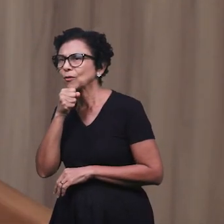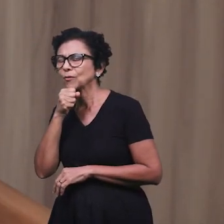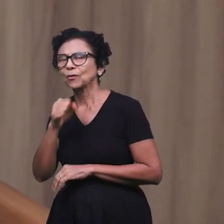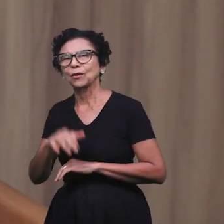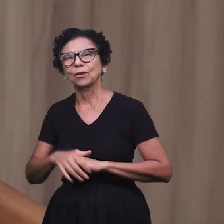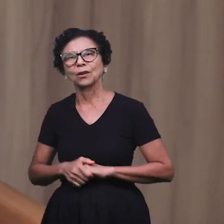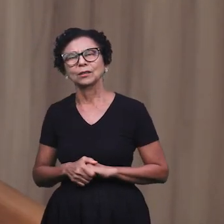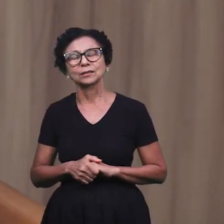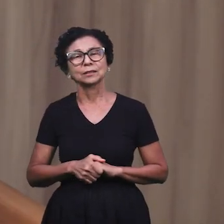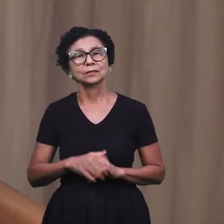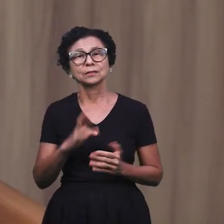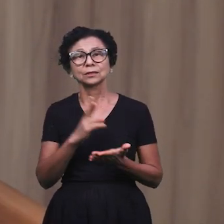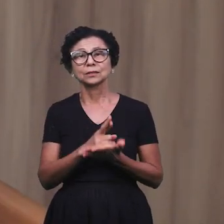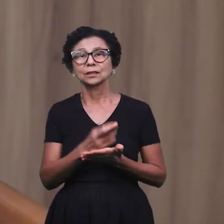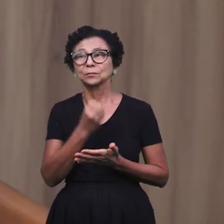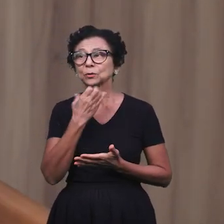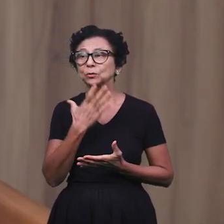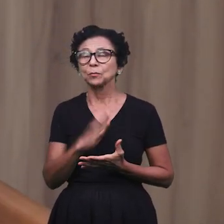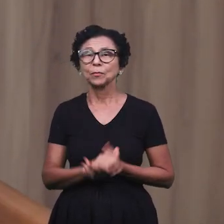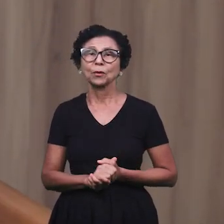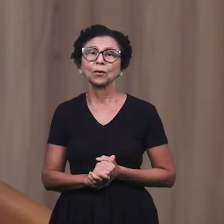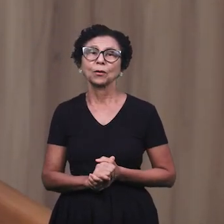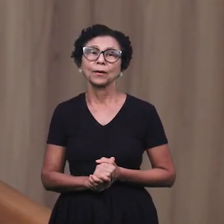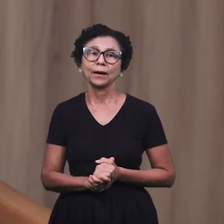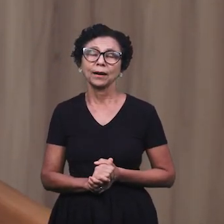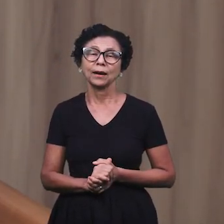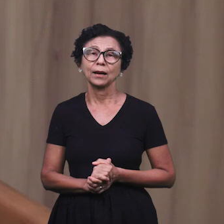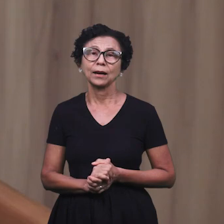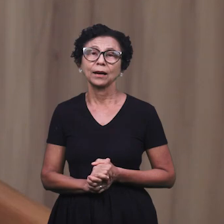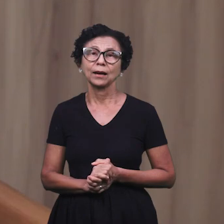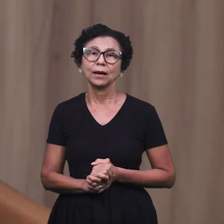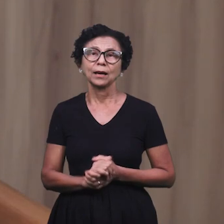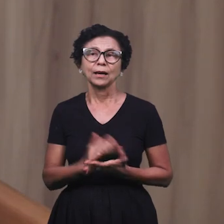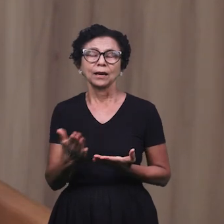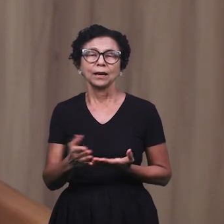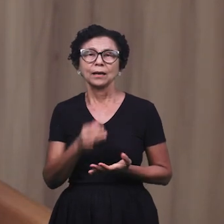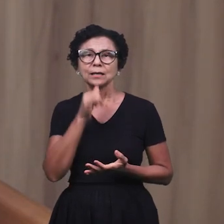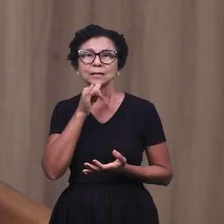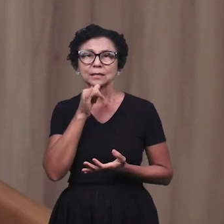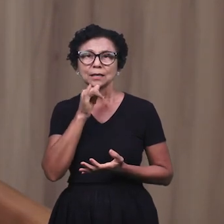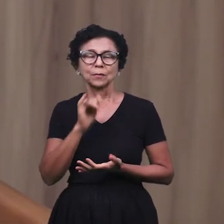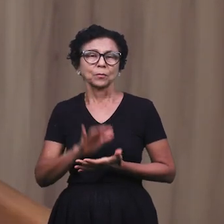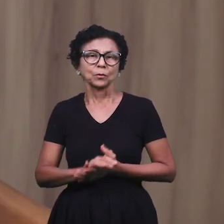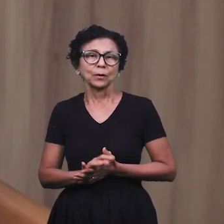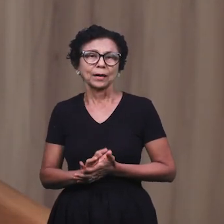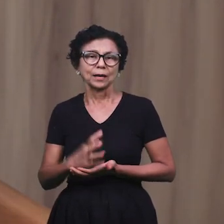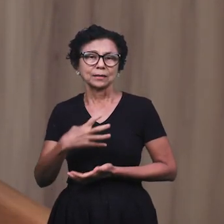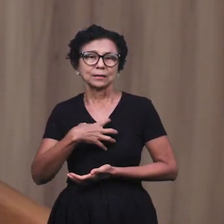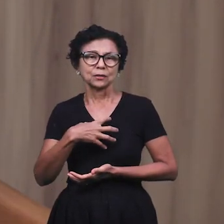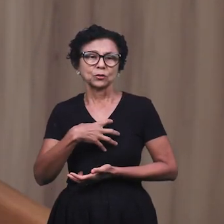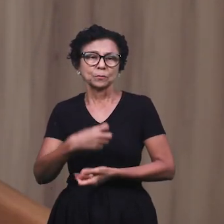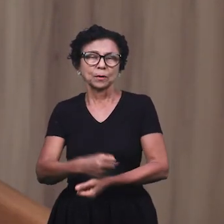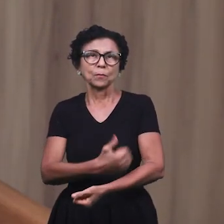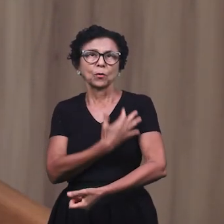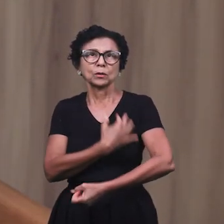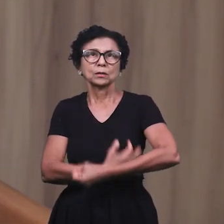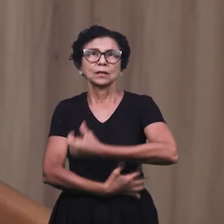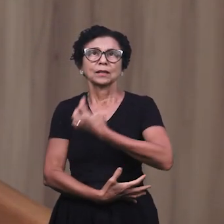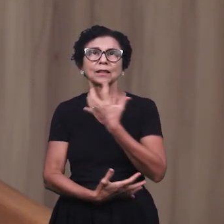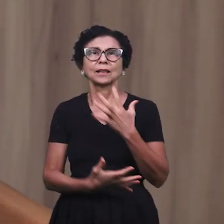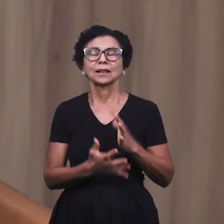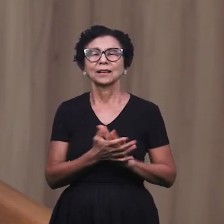desenvolvimento emocional, que mostra que a criança que convive com os avós, elas têm menos chances